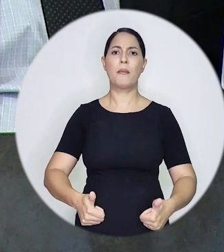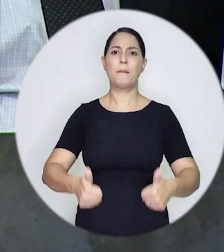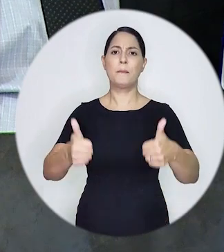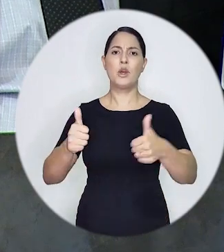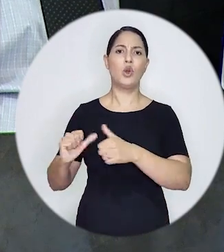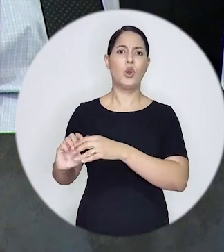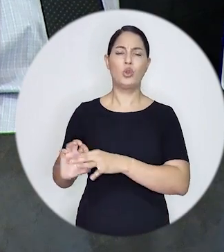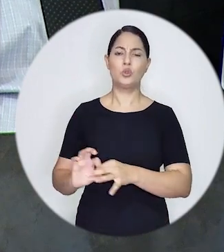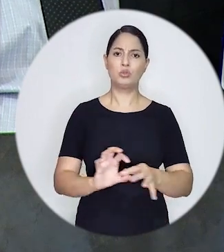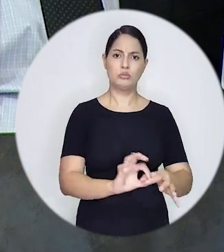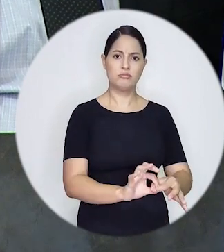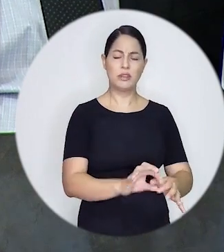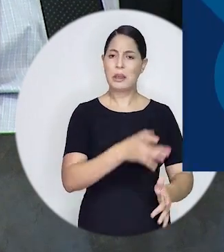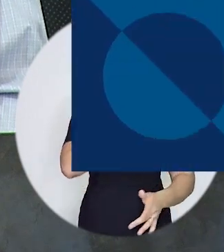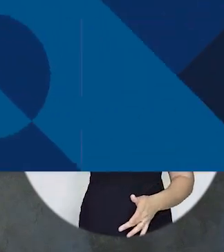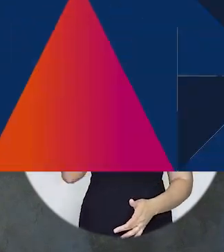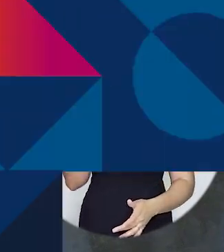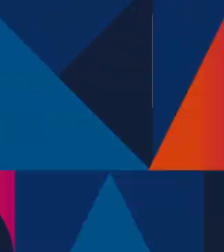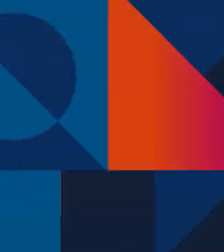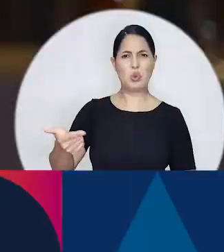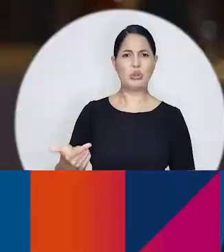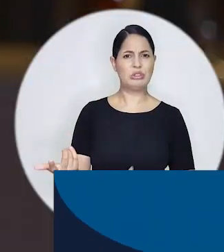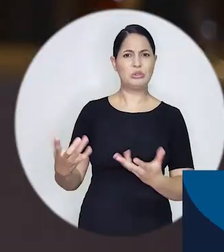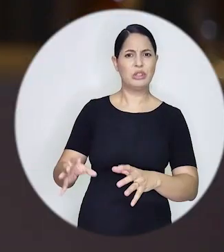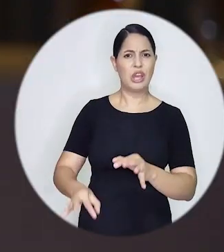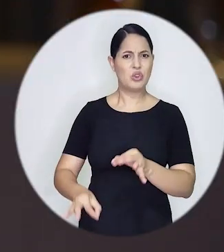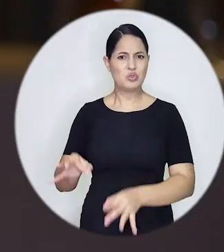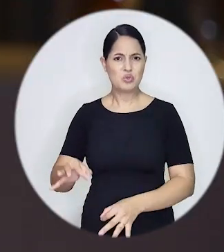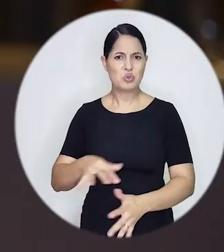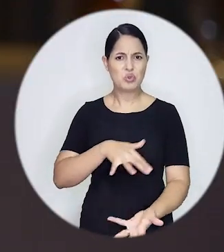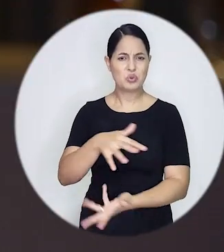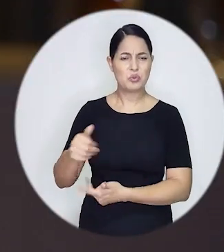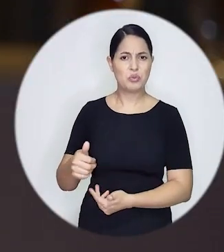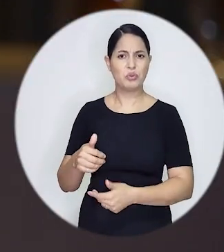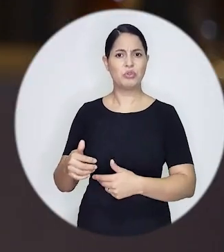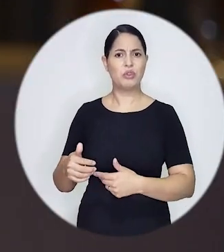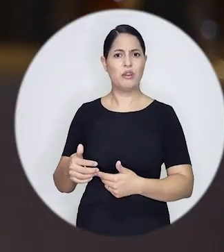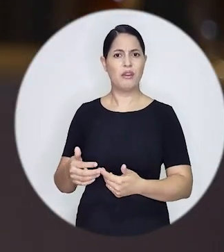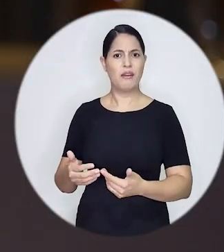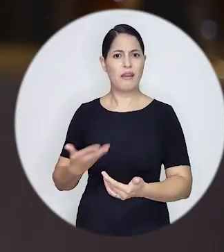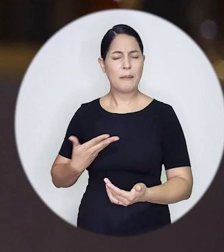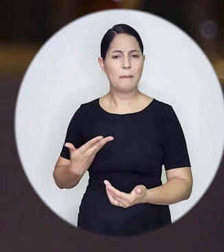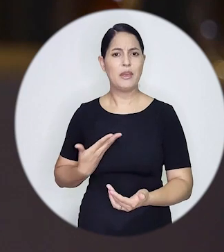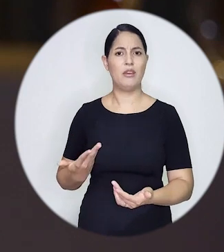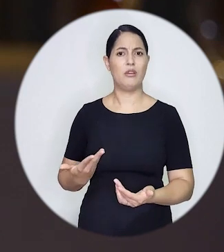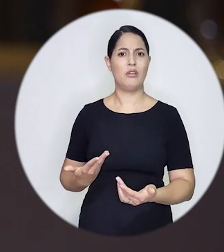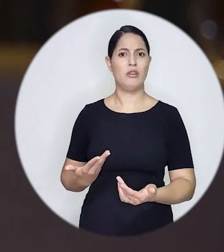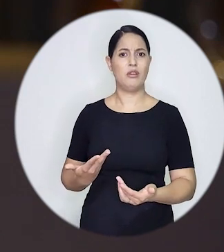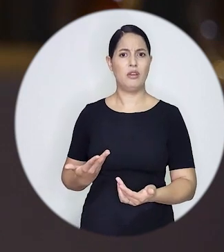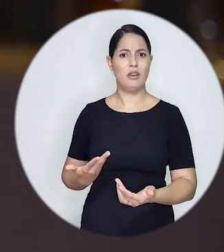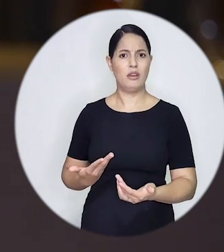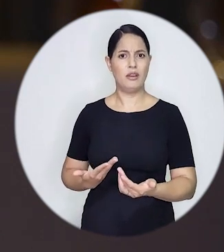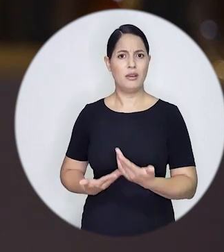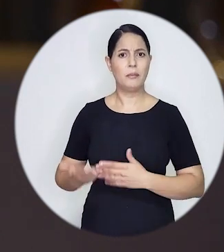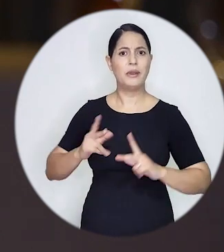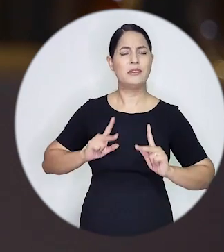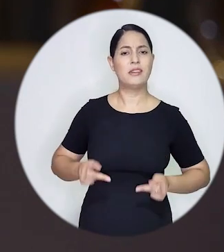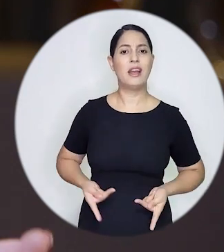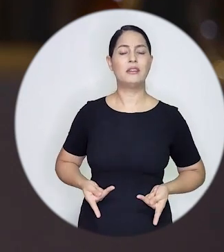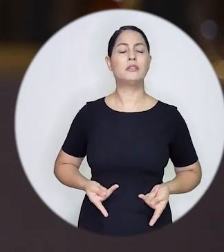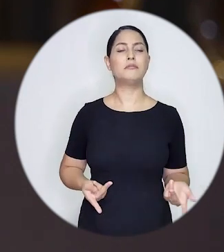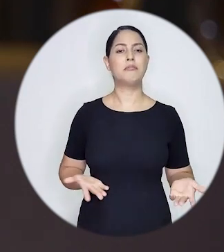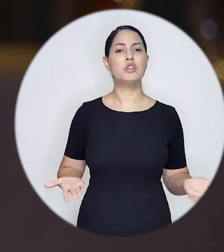negociar. Vida se protege. E não para por aí. A OAB Nacional também realizou o 2º encontro de